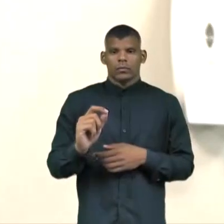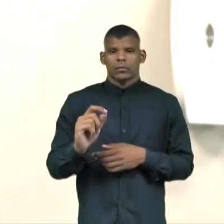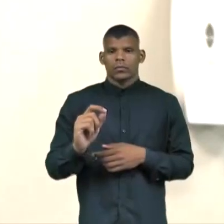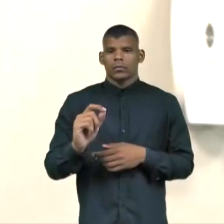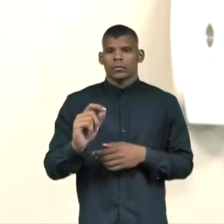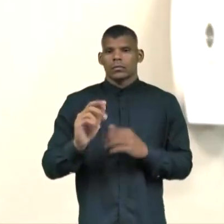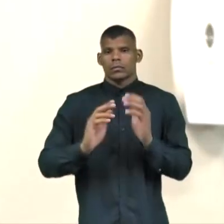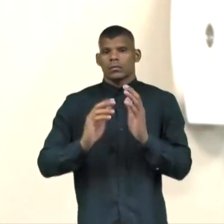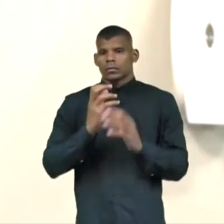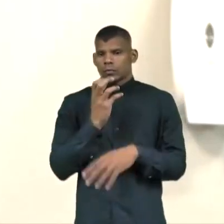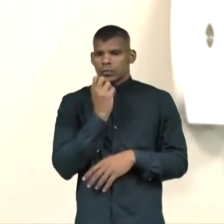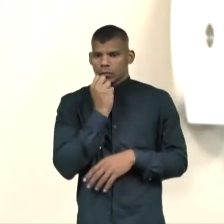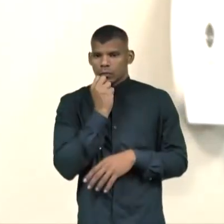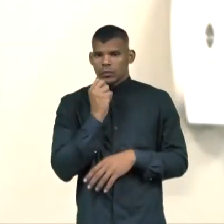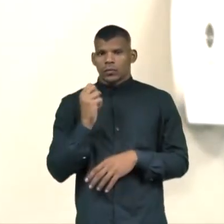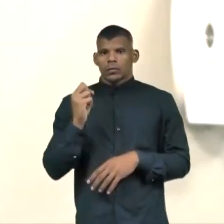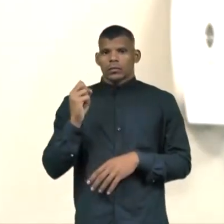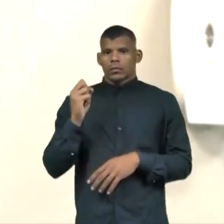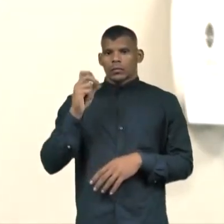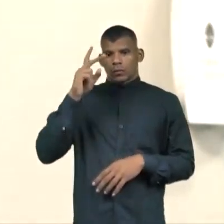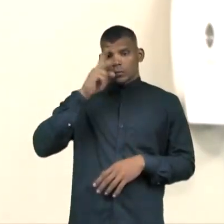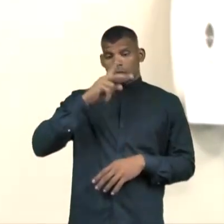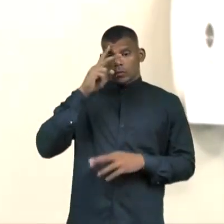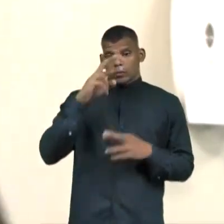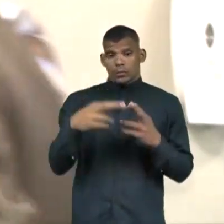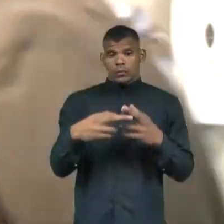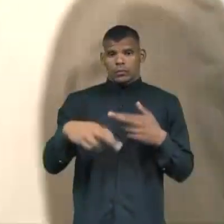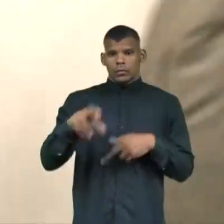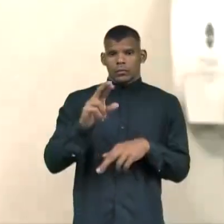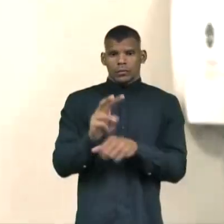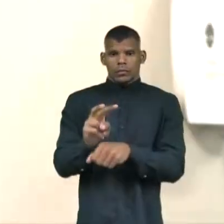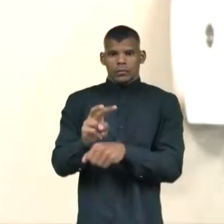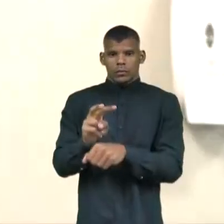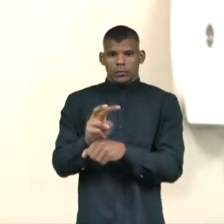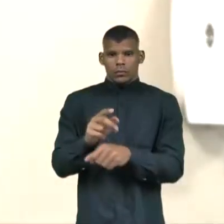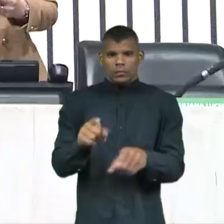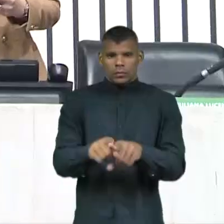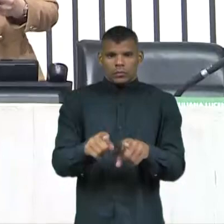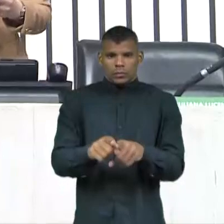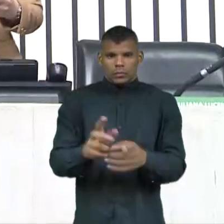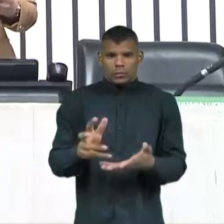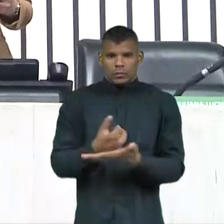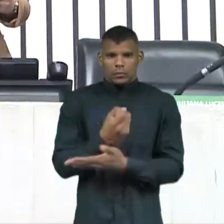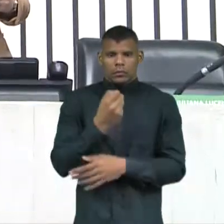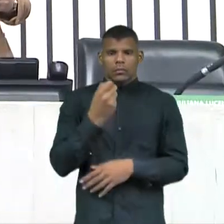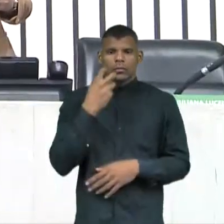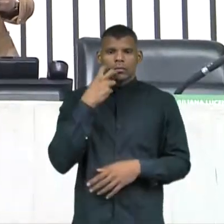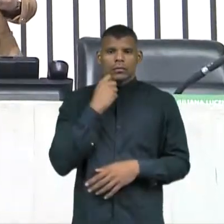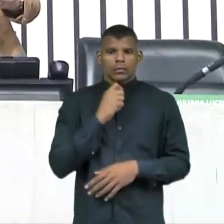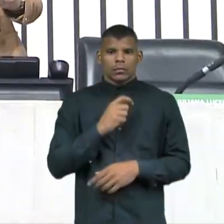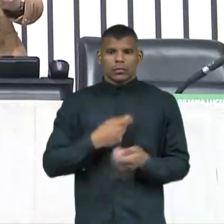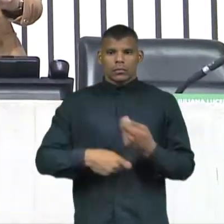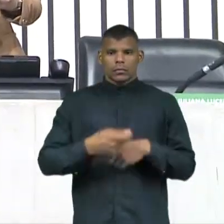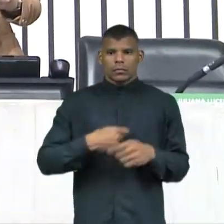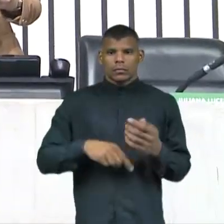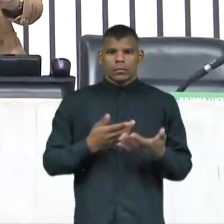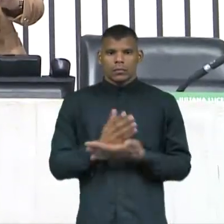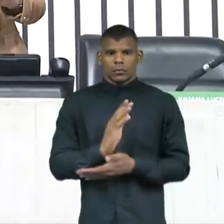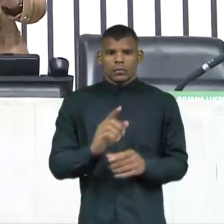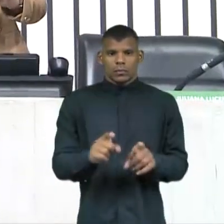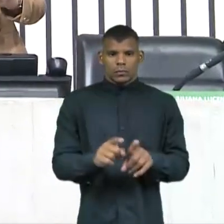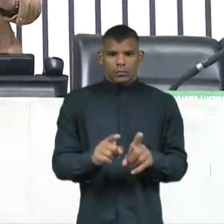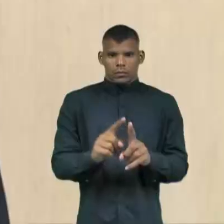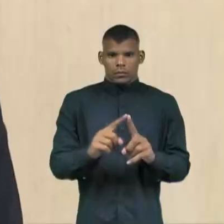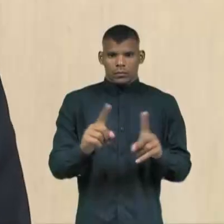patrimônio histórico, religioso preservado, elas também tenham um ganho econômico. Os deputados também aprovaram um projeto de lei do